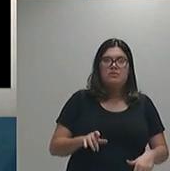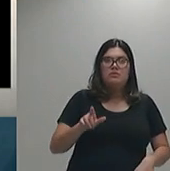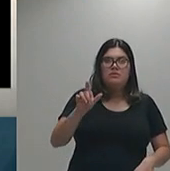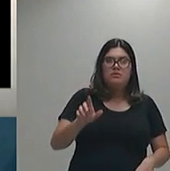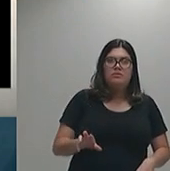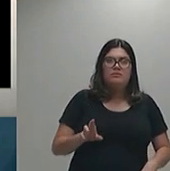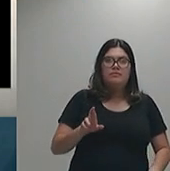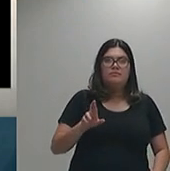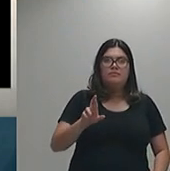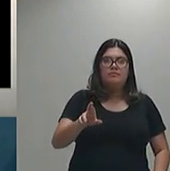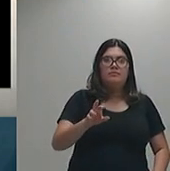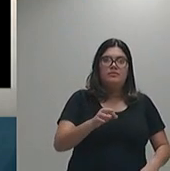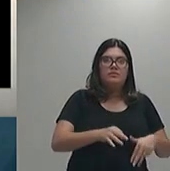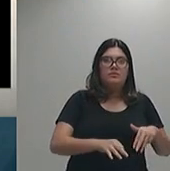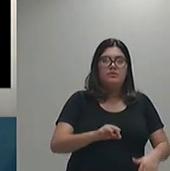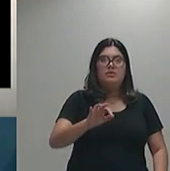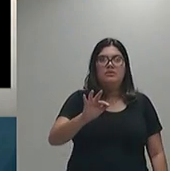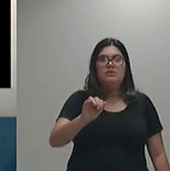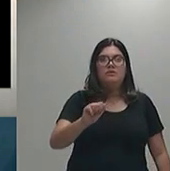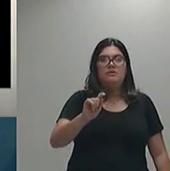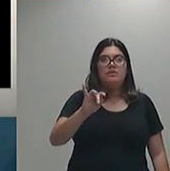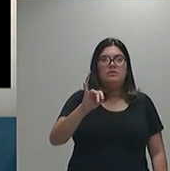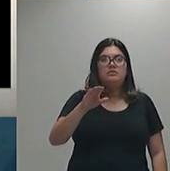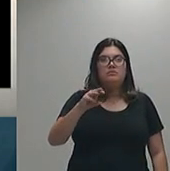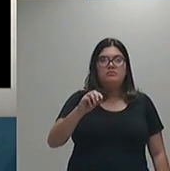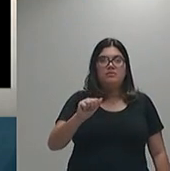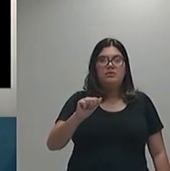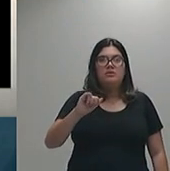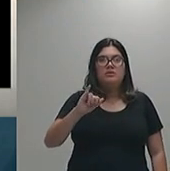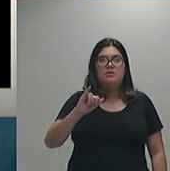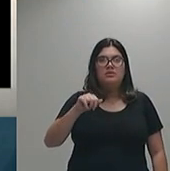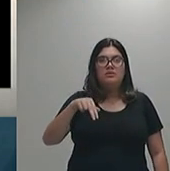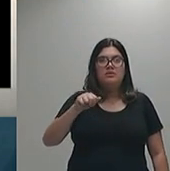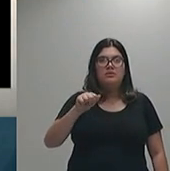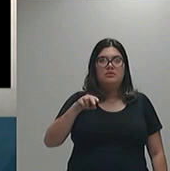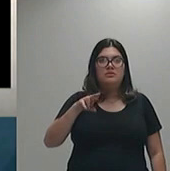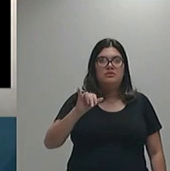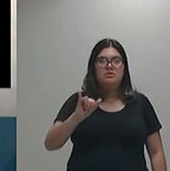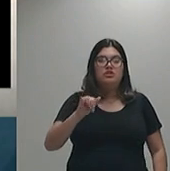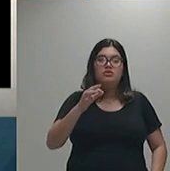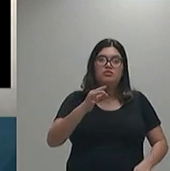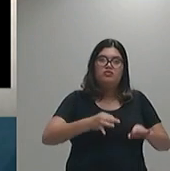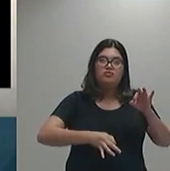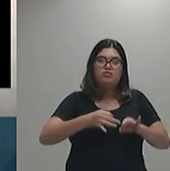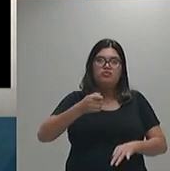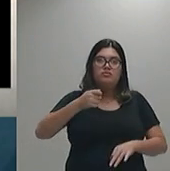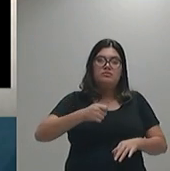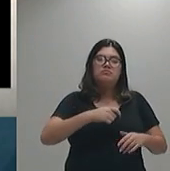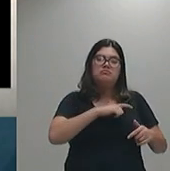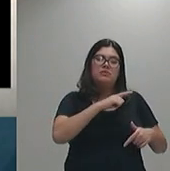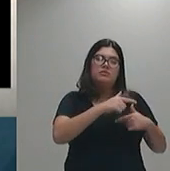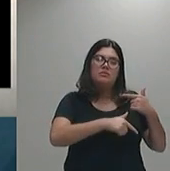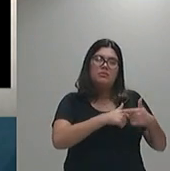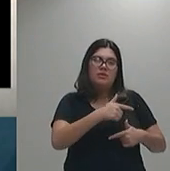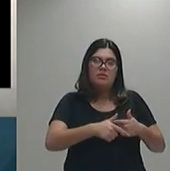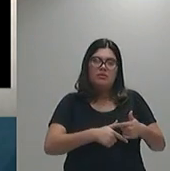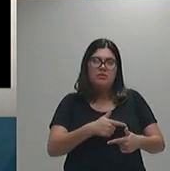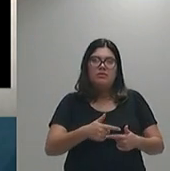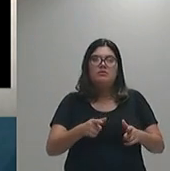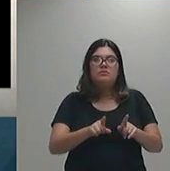ministra Fátima Nancy andrighi juíza de carreira juíza é historicamente